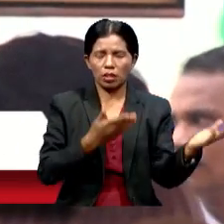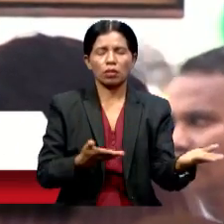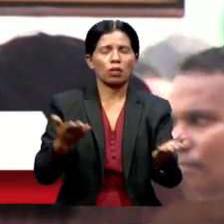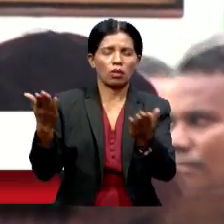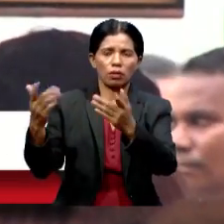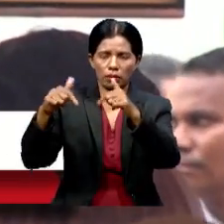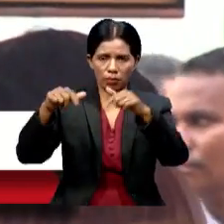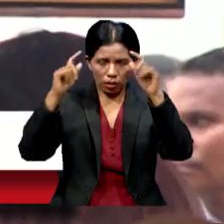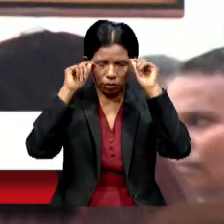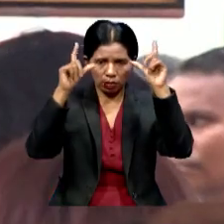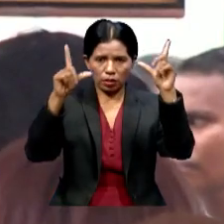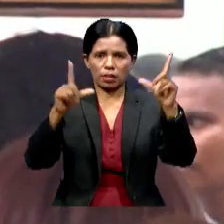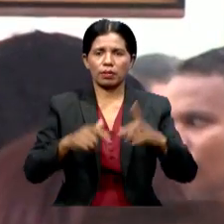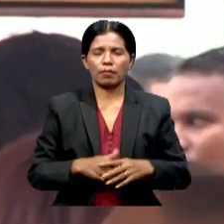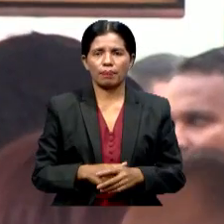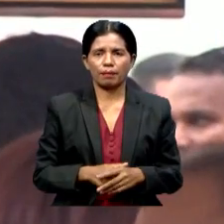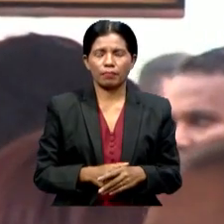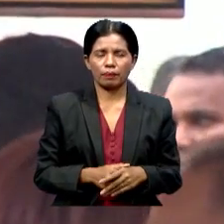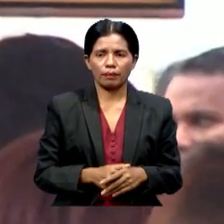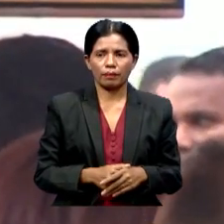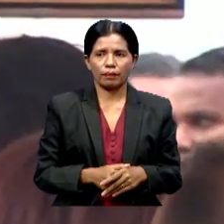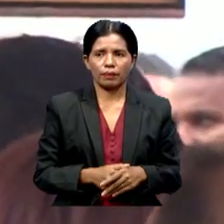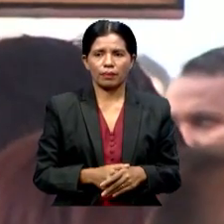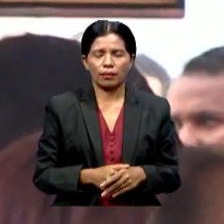Sunrise, mais do que Timor-Leste.